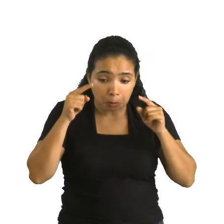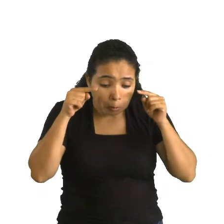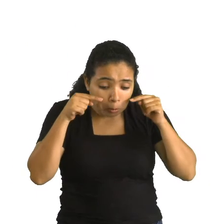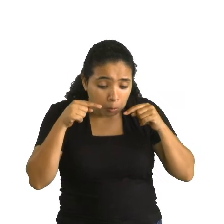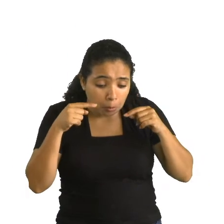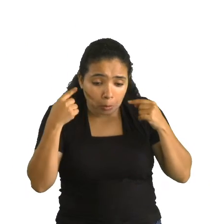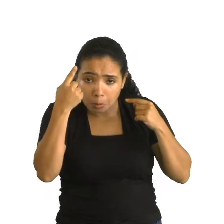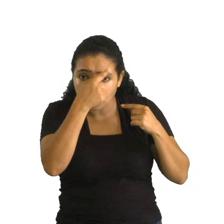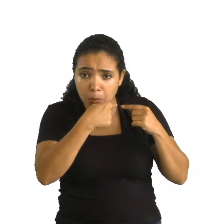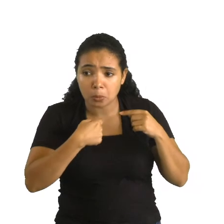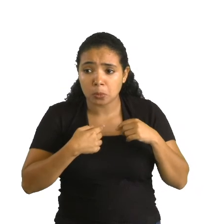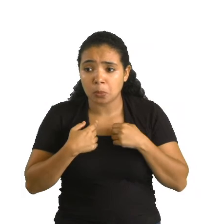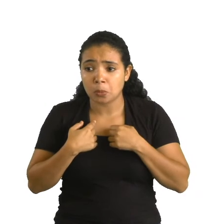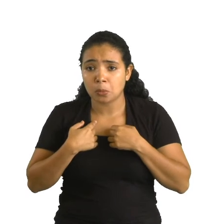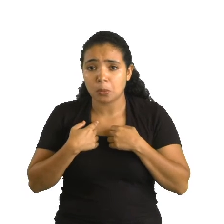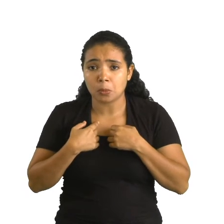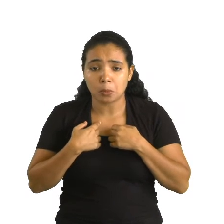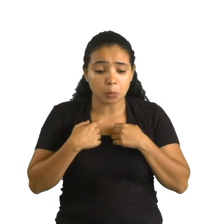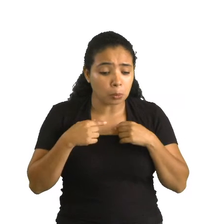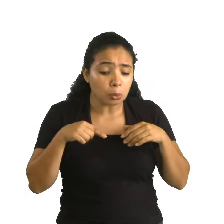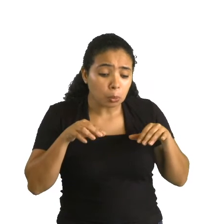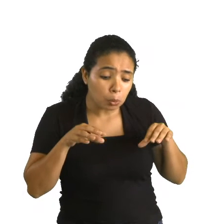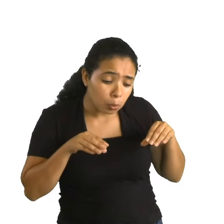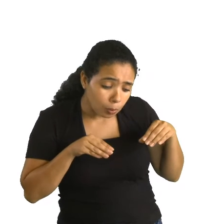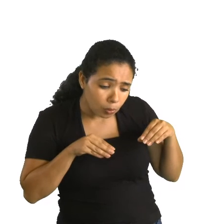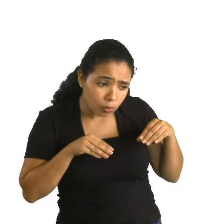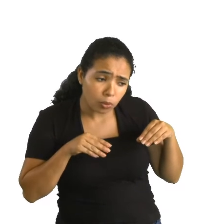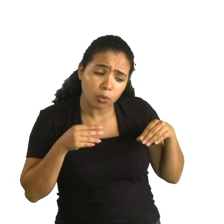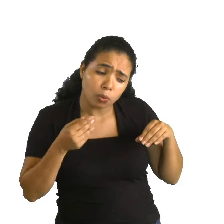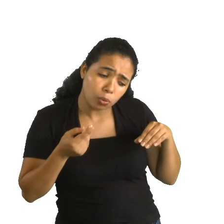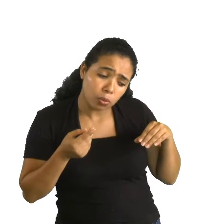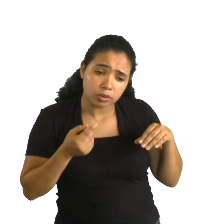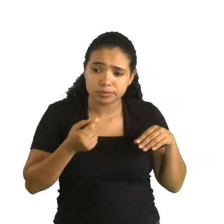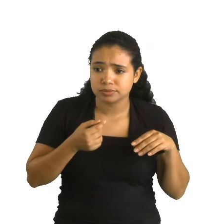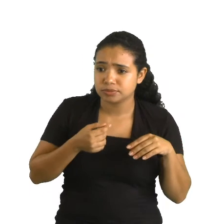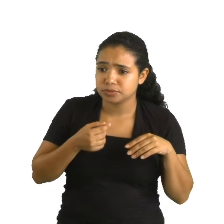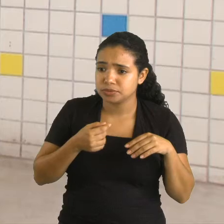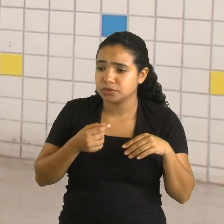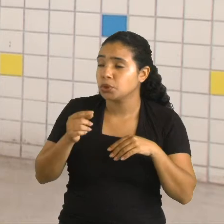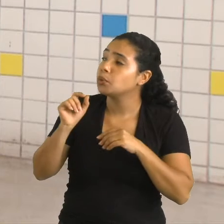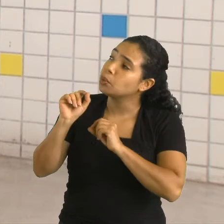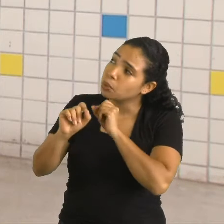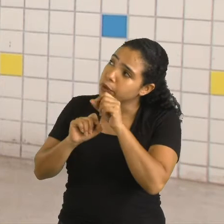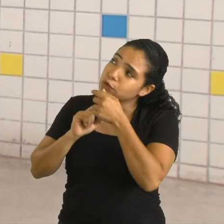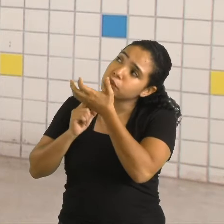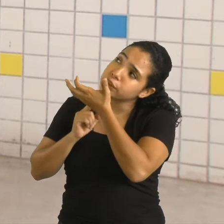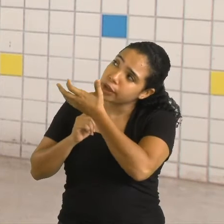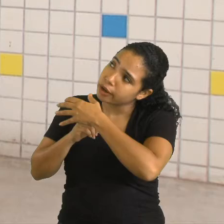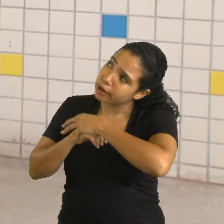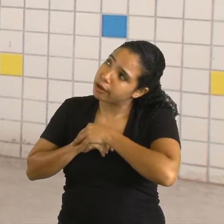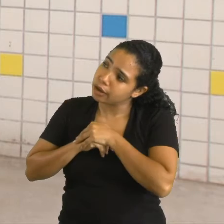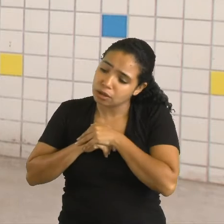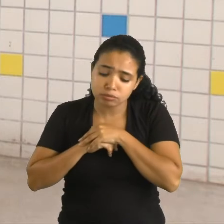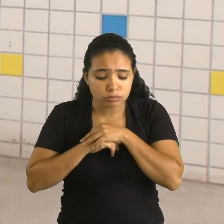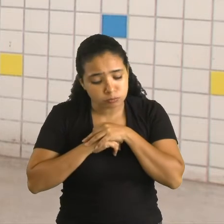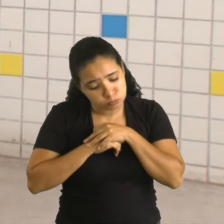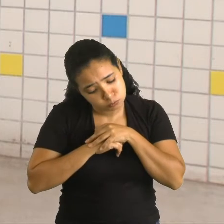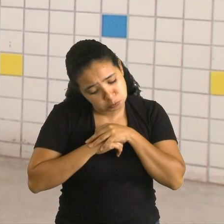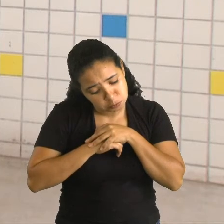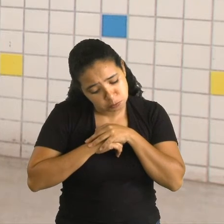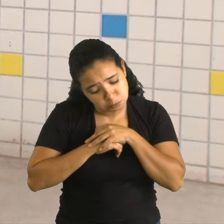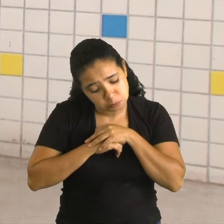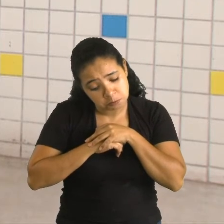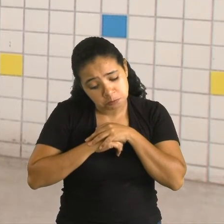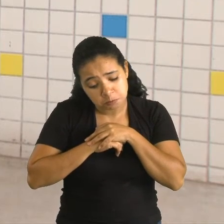vocês prestarem atenção na imagem, quando fala assim, e o que é que você ia encomendar? Ela pergunta, e aí ela dá